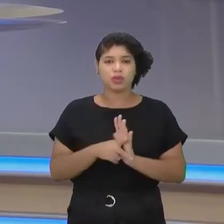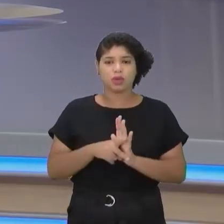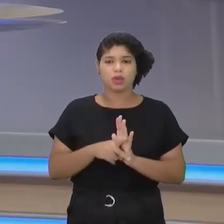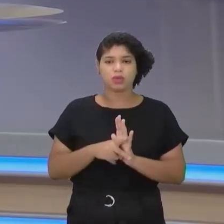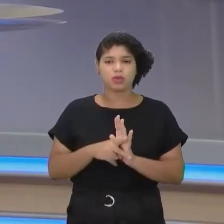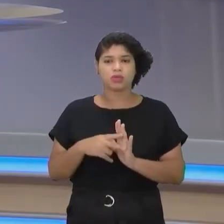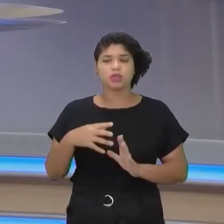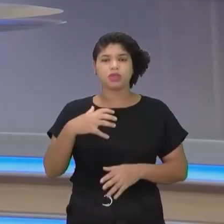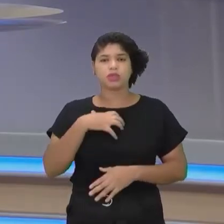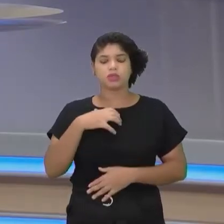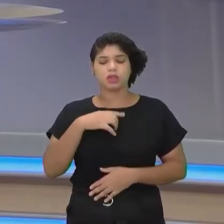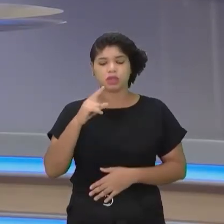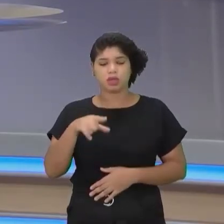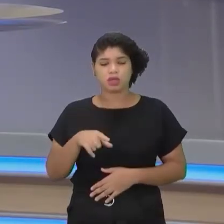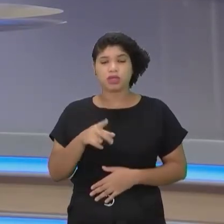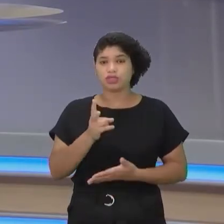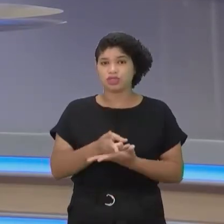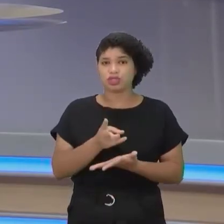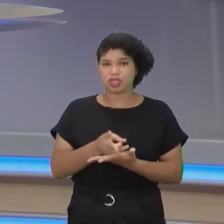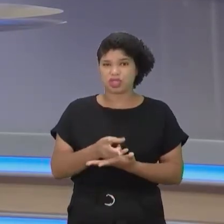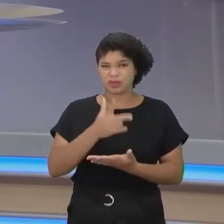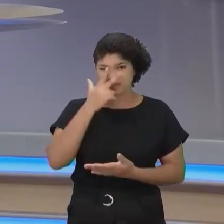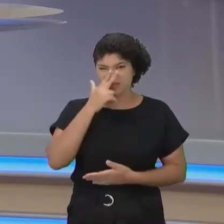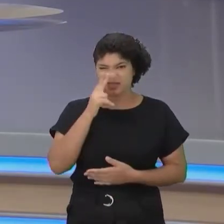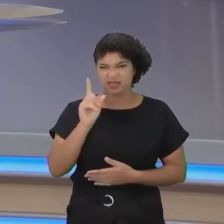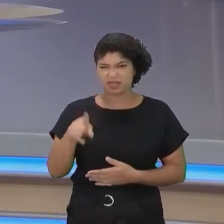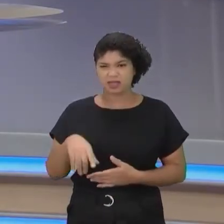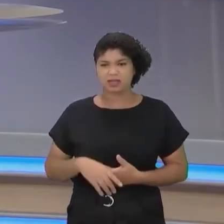coisas são desse jeito e elas têm que ser desse jeito.